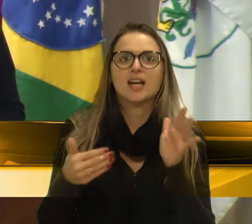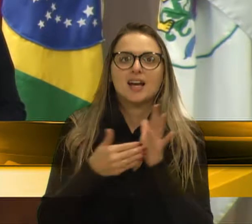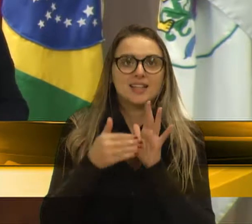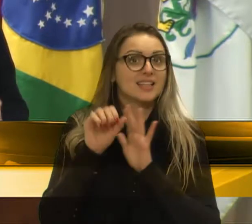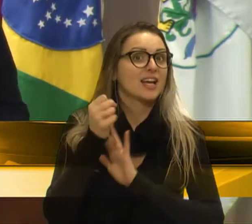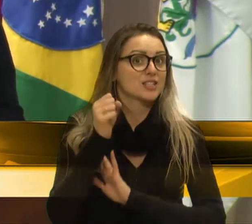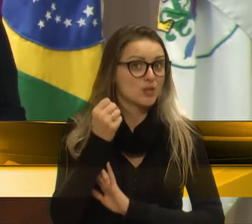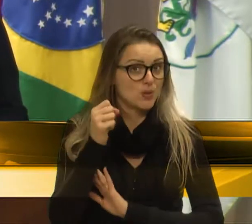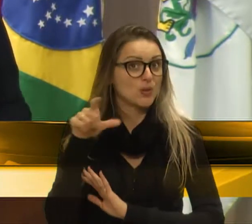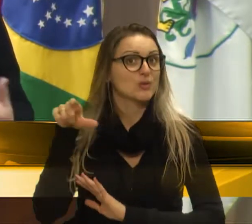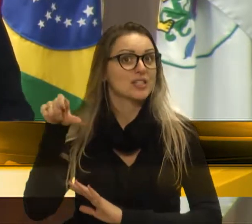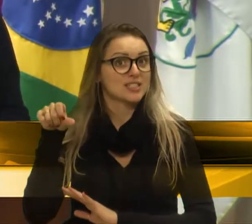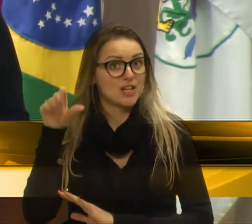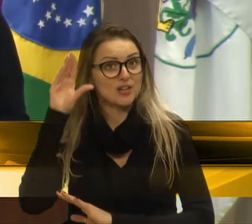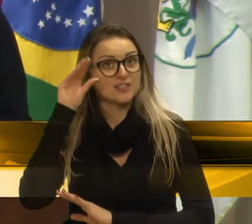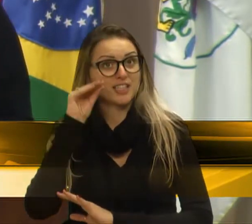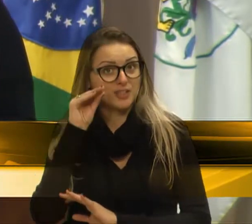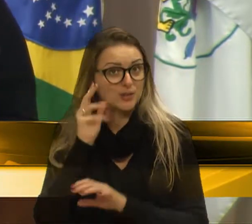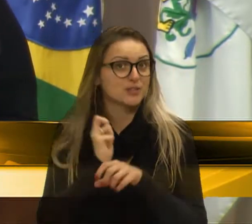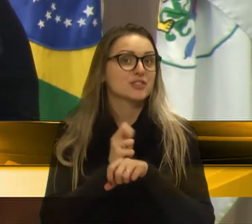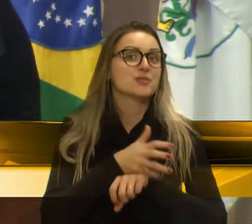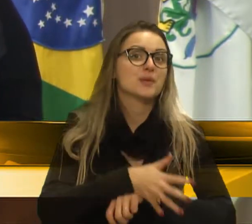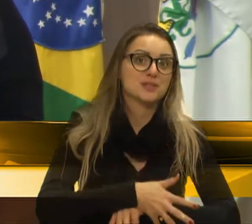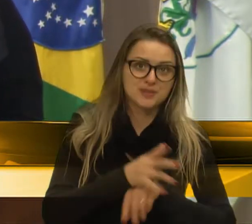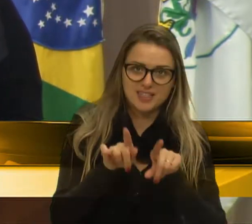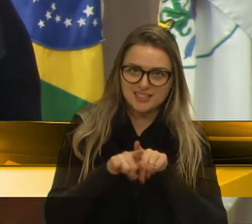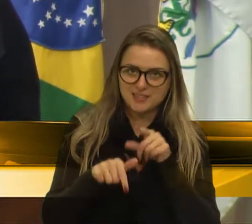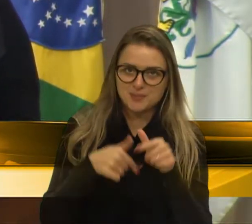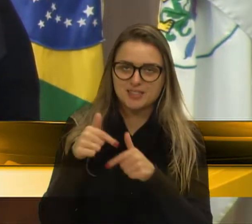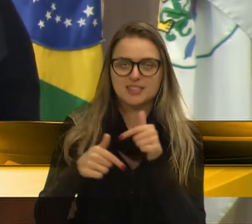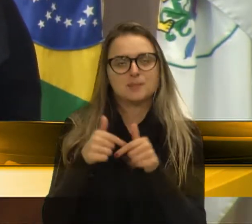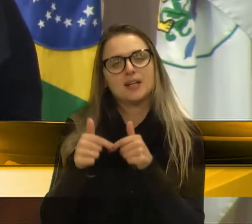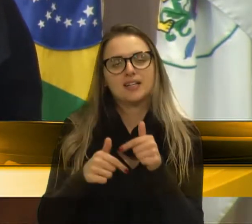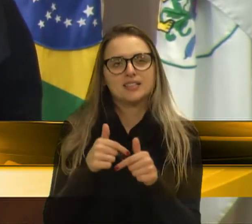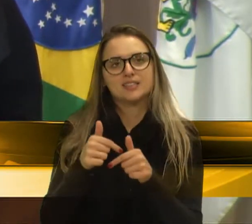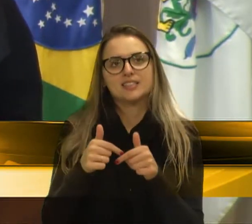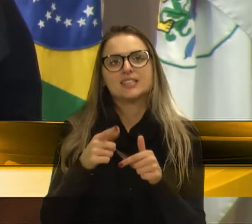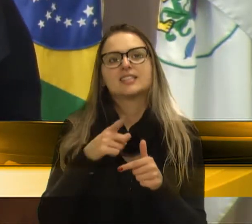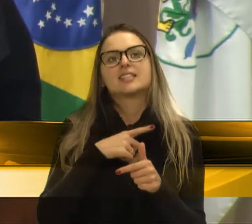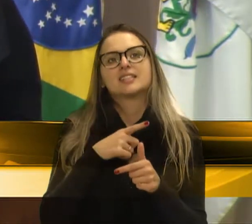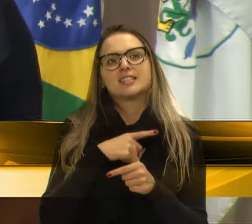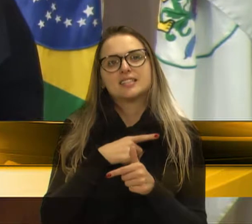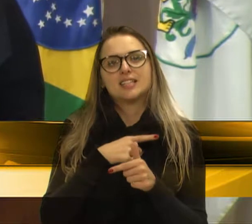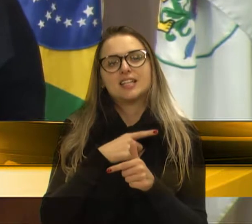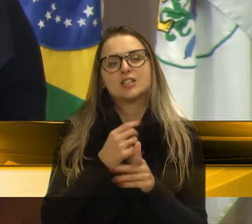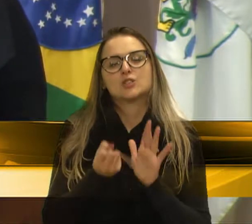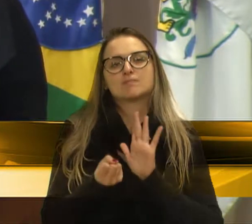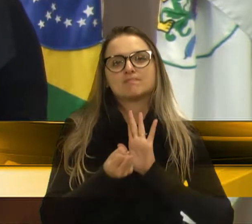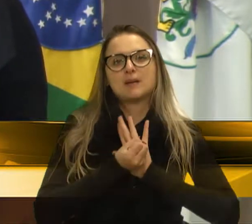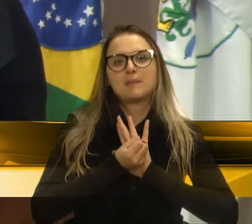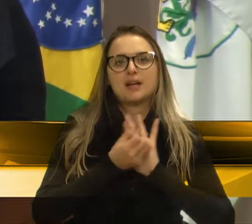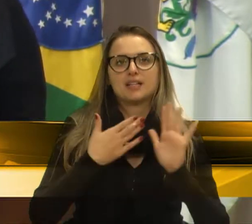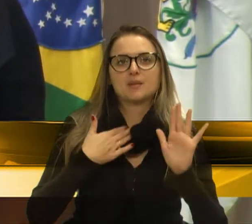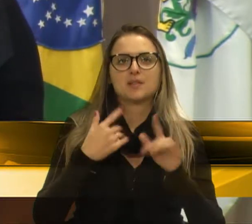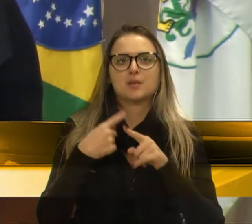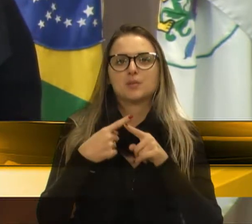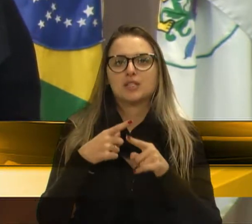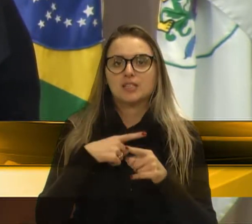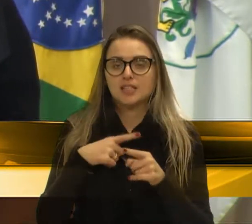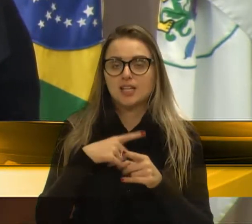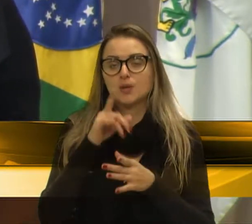da noite, ou até mais, de madrugada, e carrego isso comigo porque tenho eles como